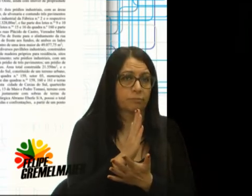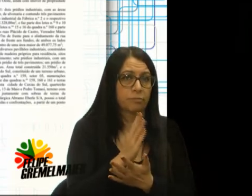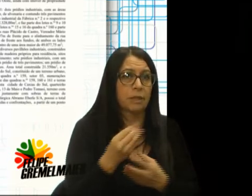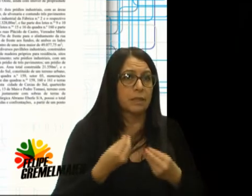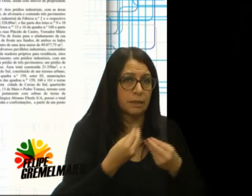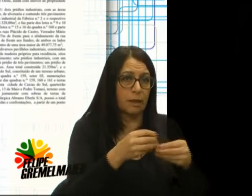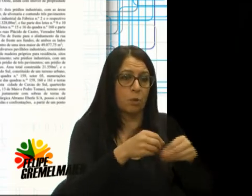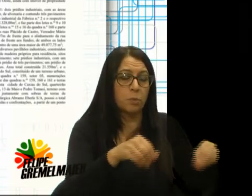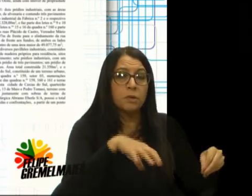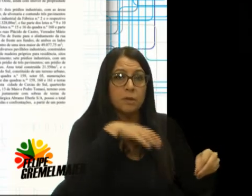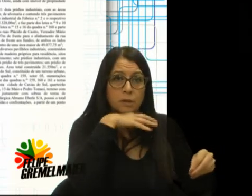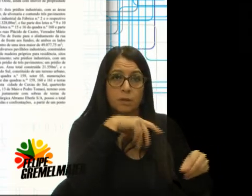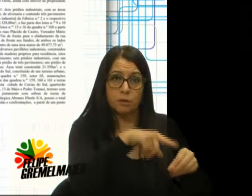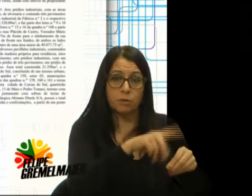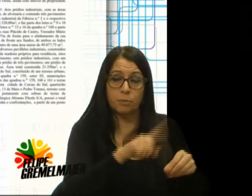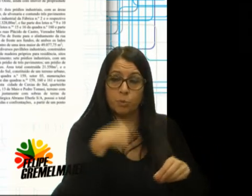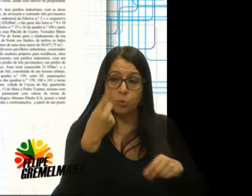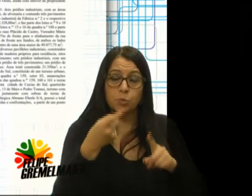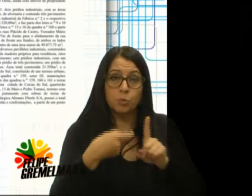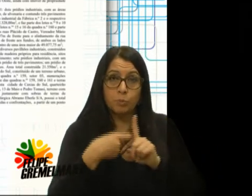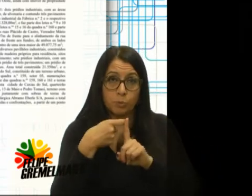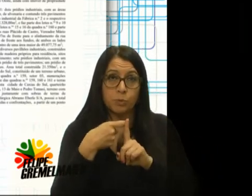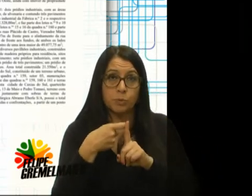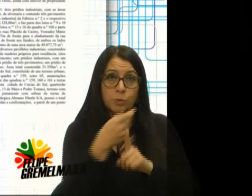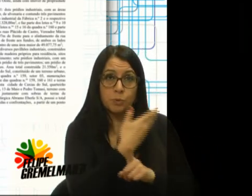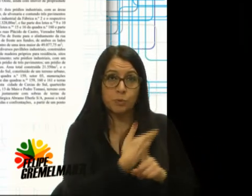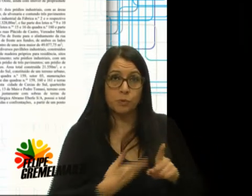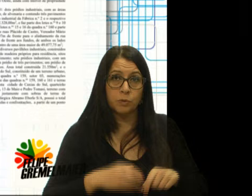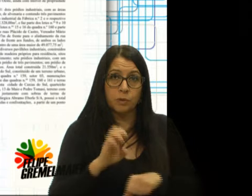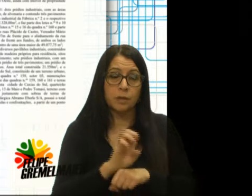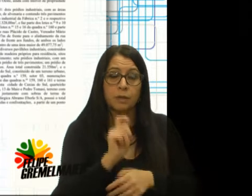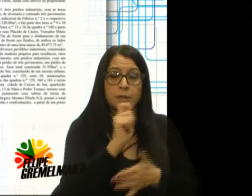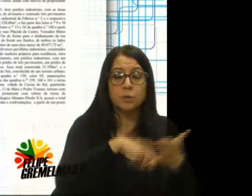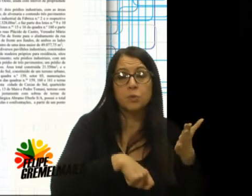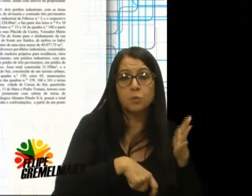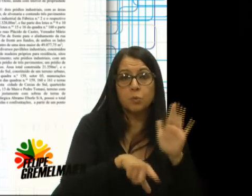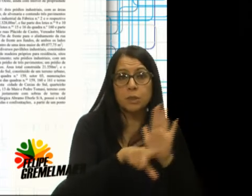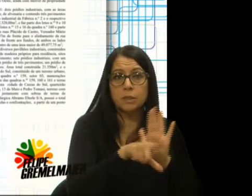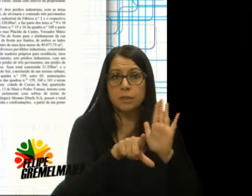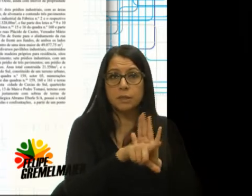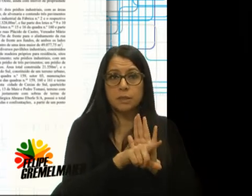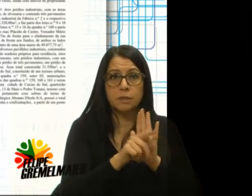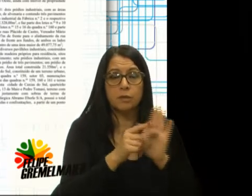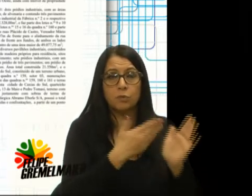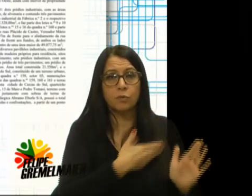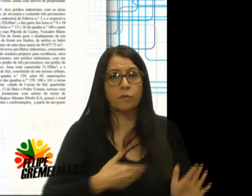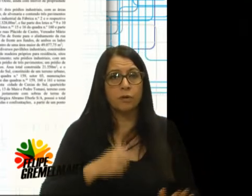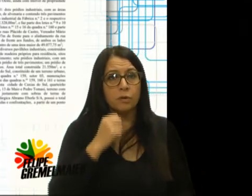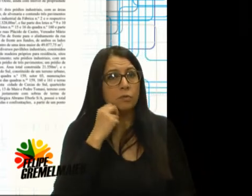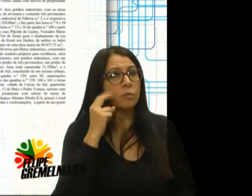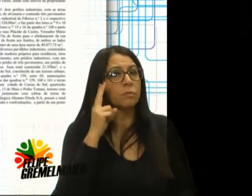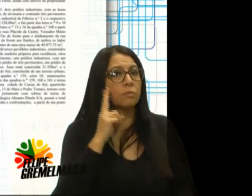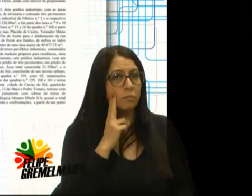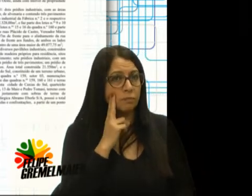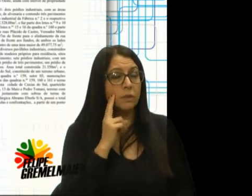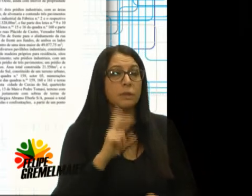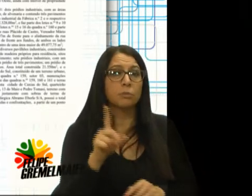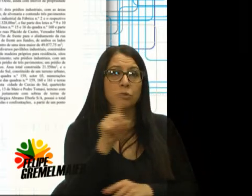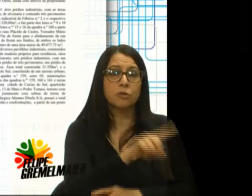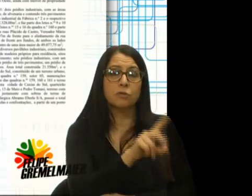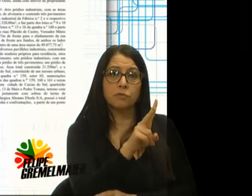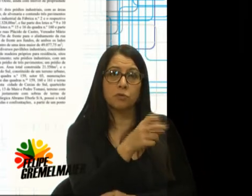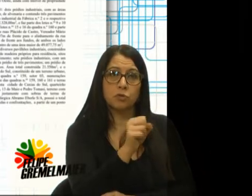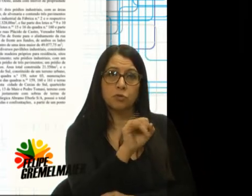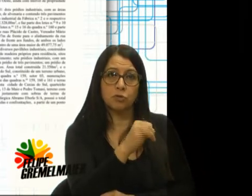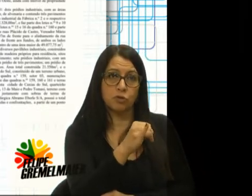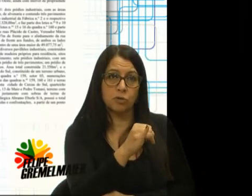doação. Depois, no mês seguinte, o governo do Estado sancionou a lei, ainda no governo Tarso. Depois, do dia 28 de janeiro